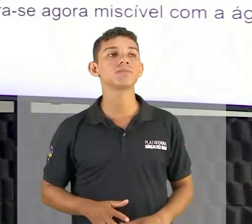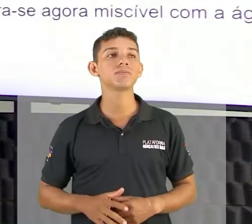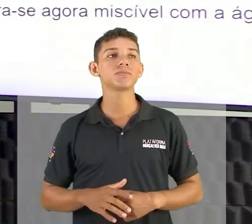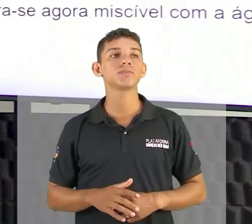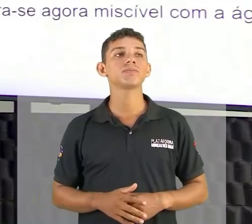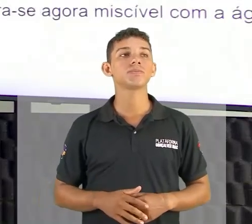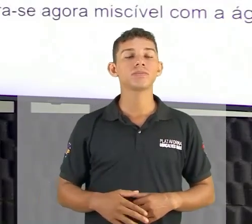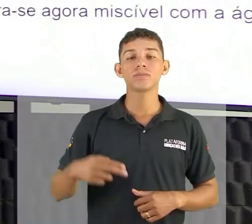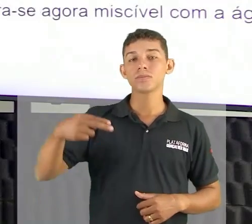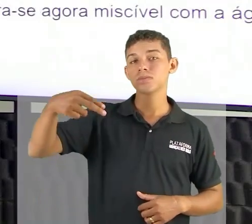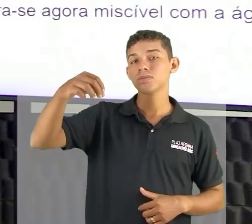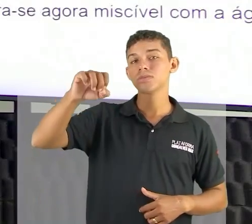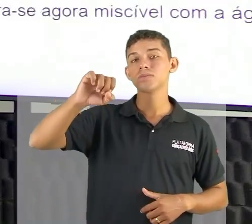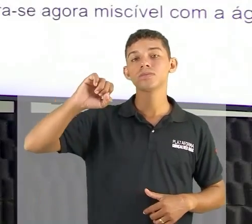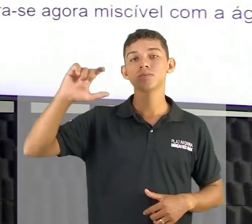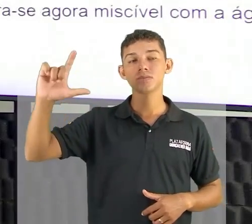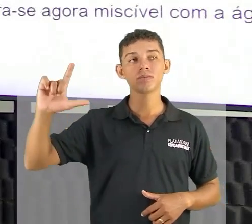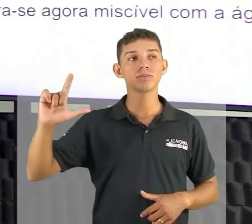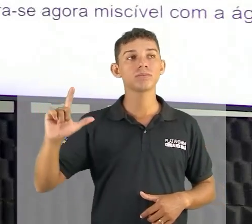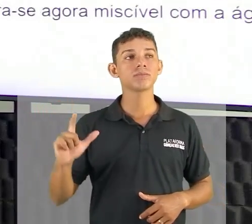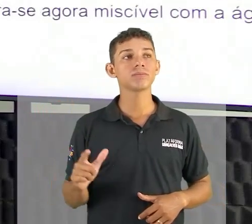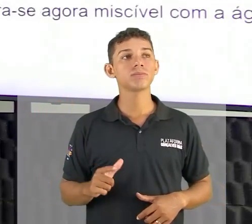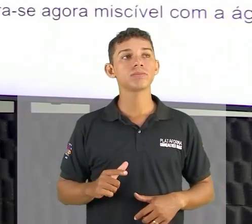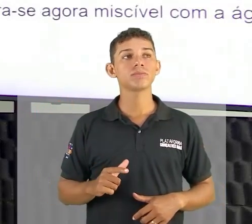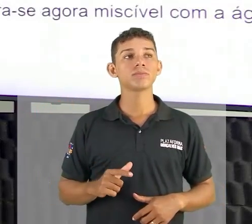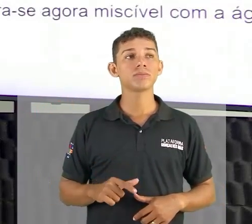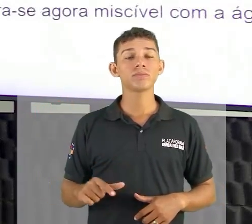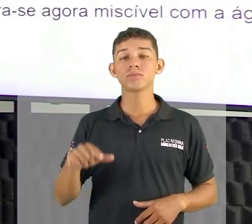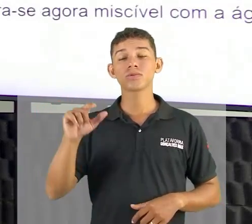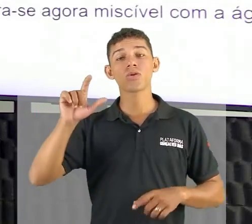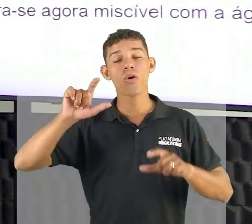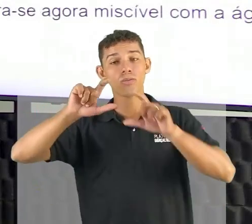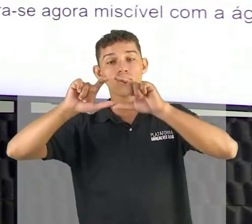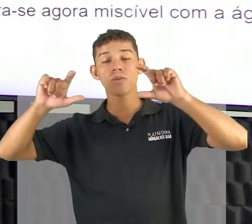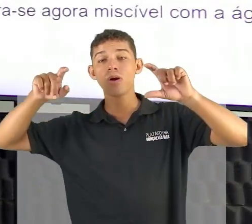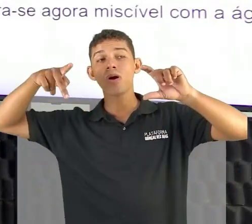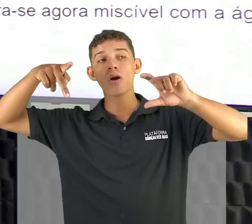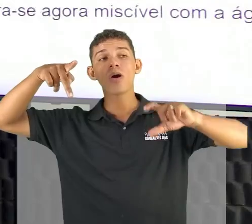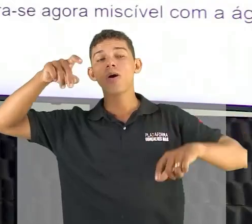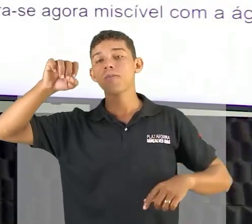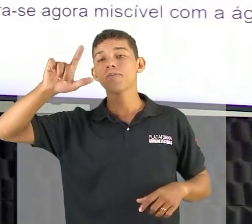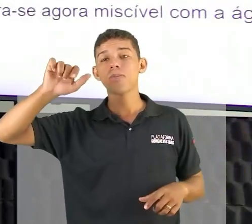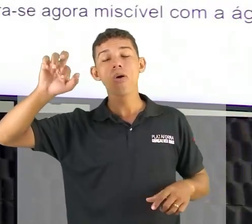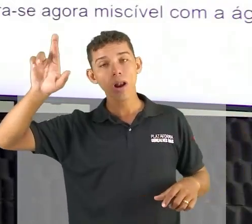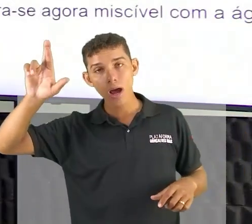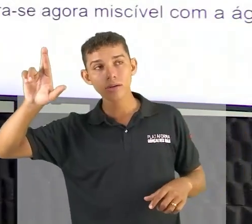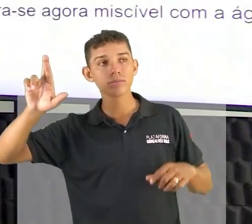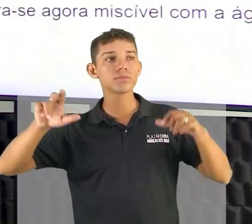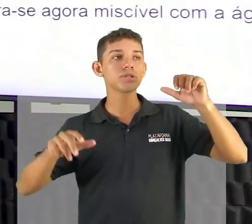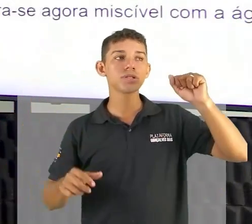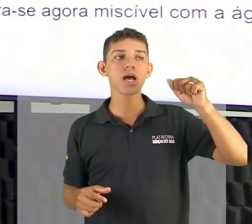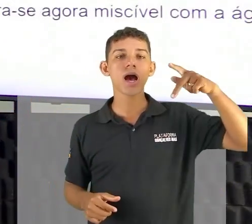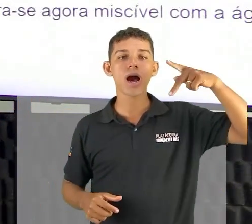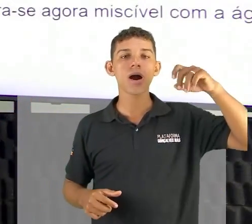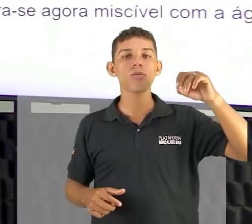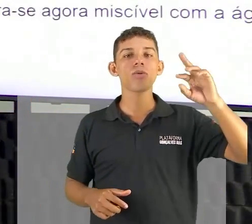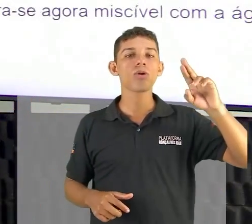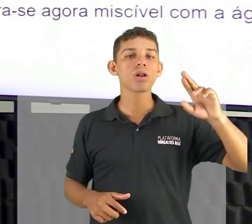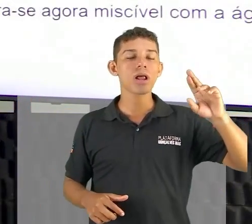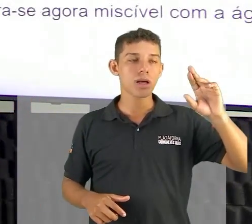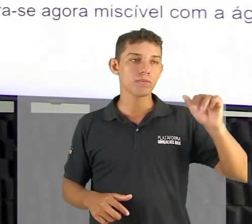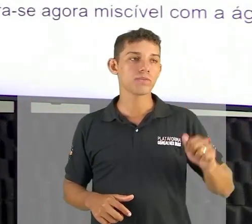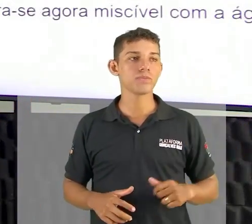etanol consegue se dissolver tanto em solventes polares como em apolares. Tá certo? Então, essa característica